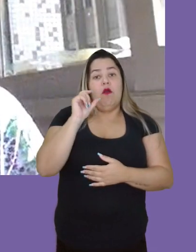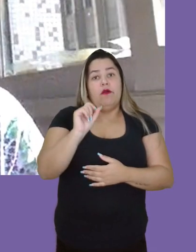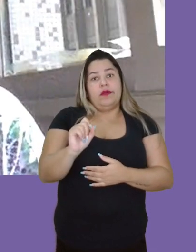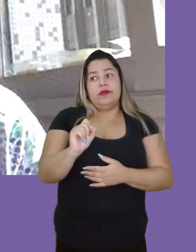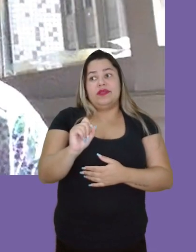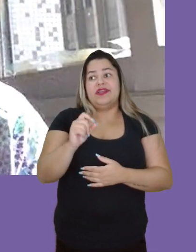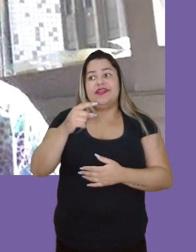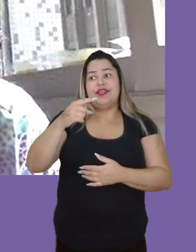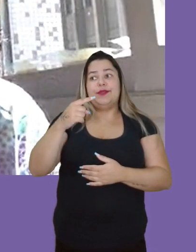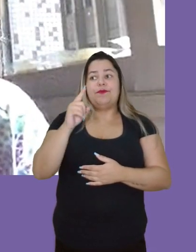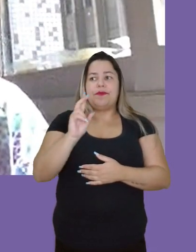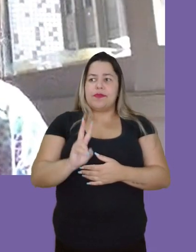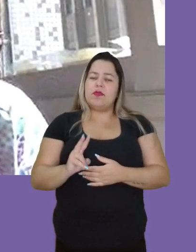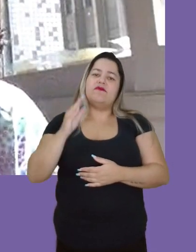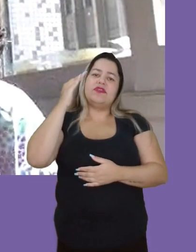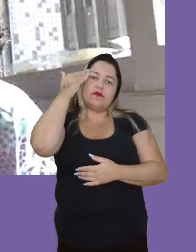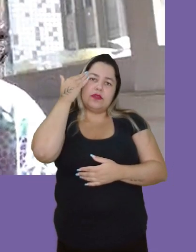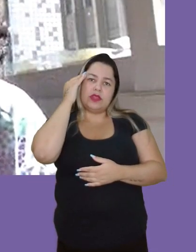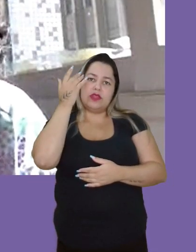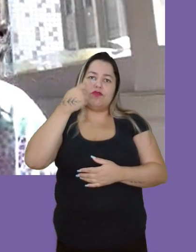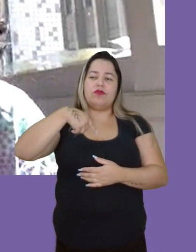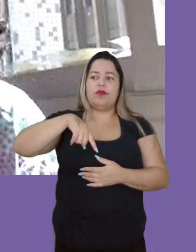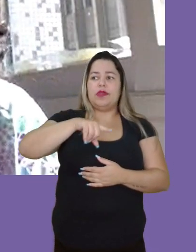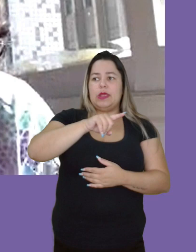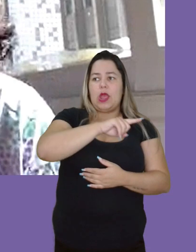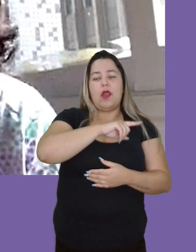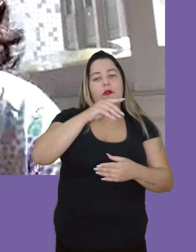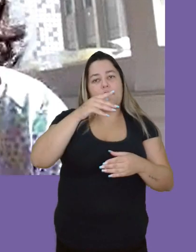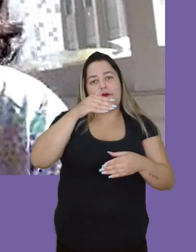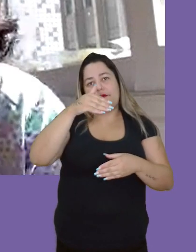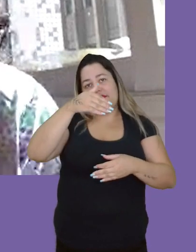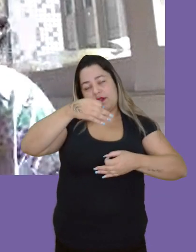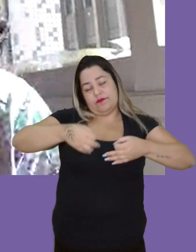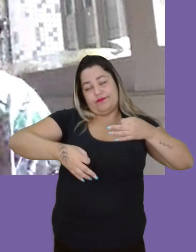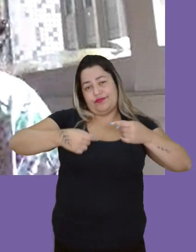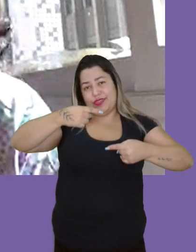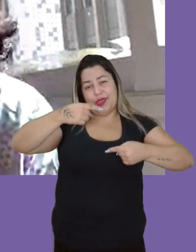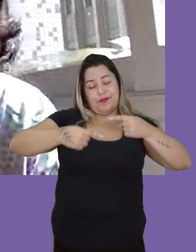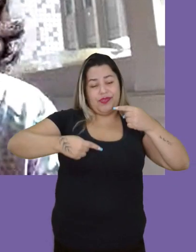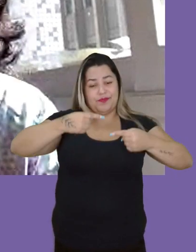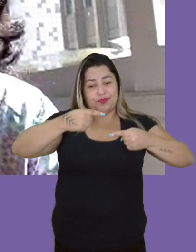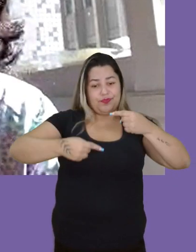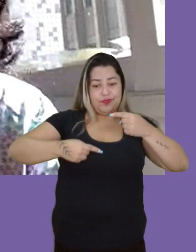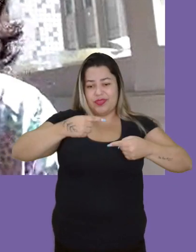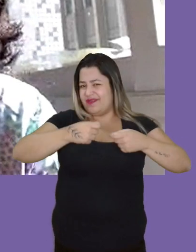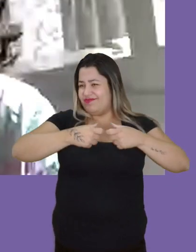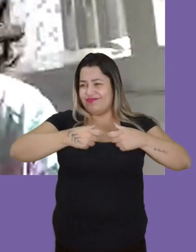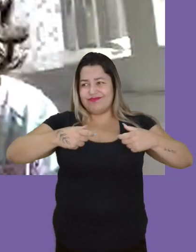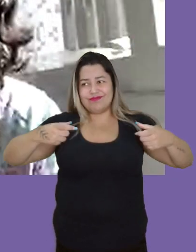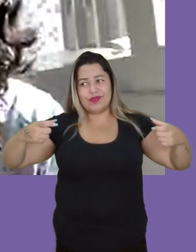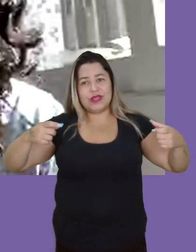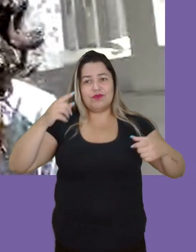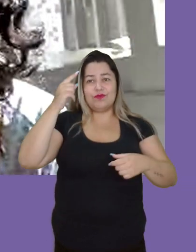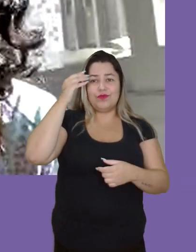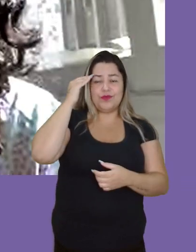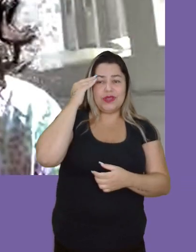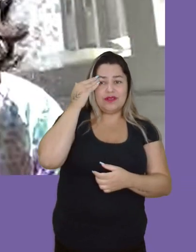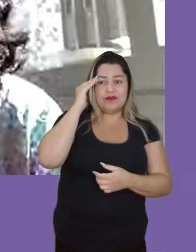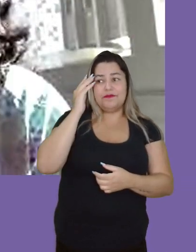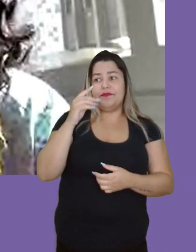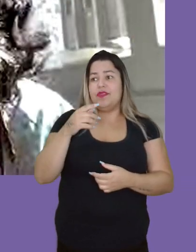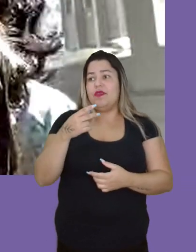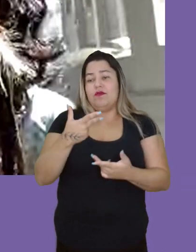vez que a gente entende, né, que a violência política muitas vezes é muito mais ampla do que a gente imagina, né, que tem certas coisas